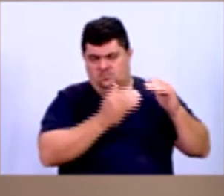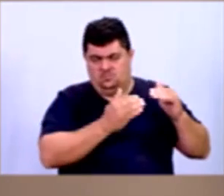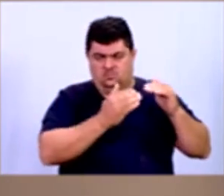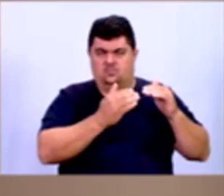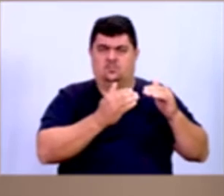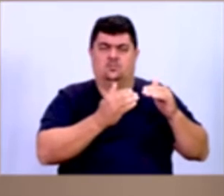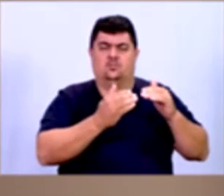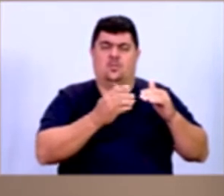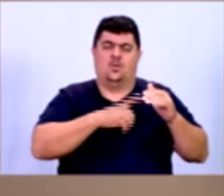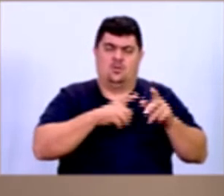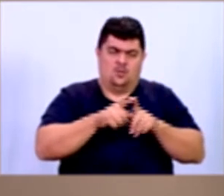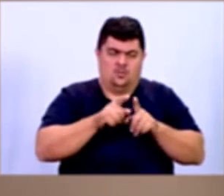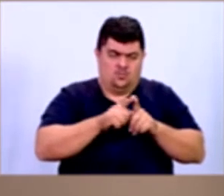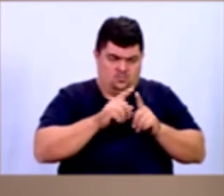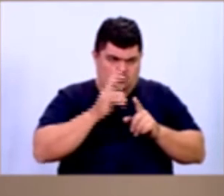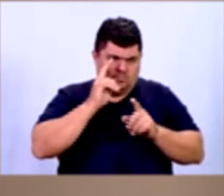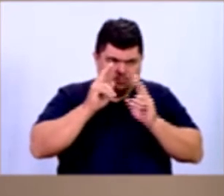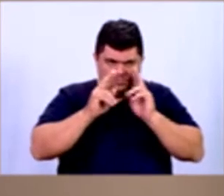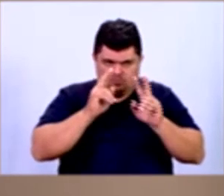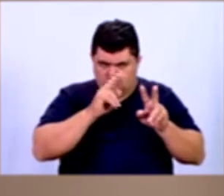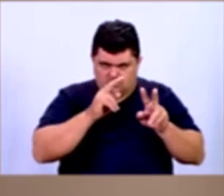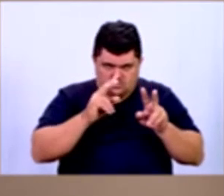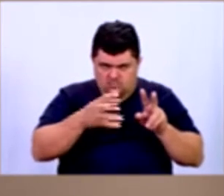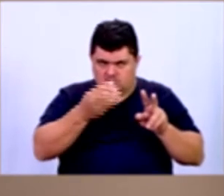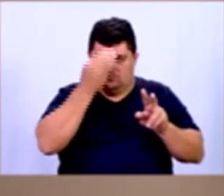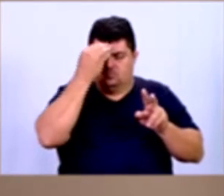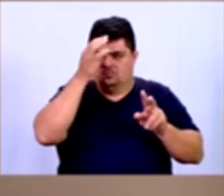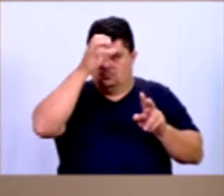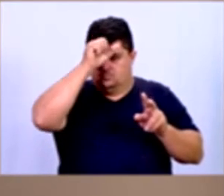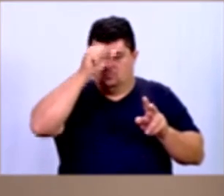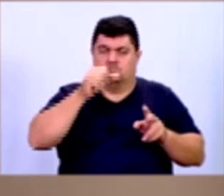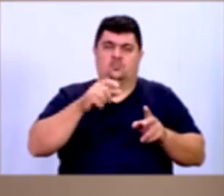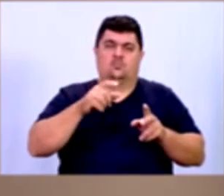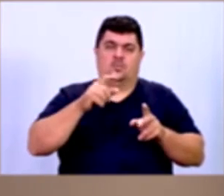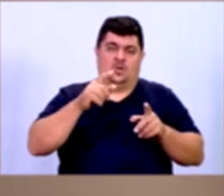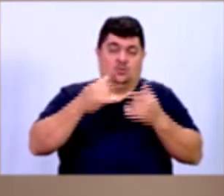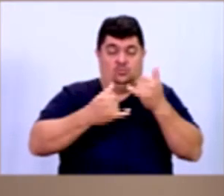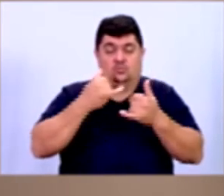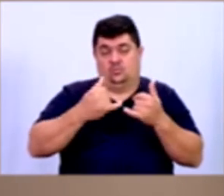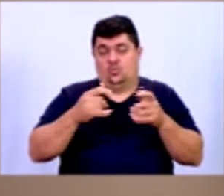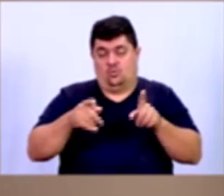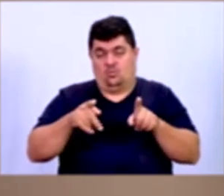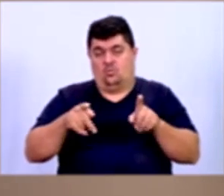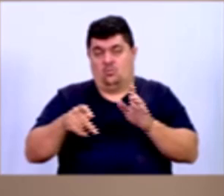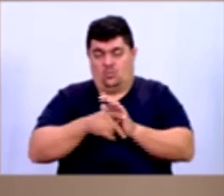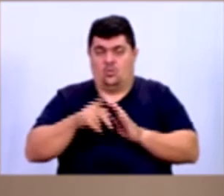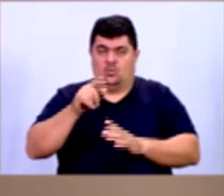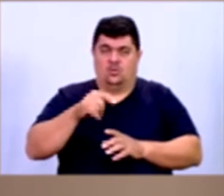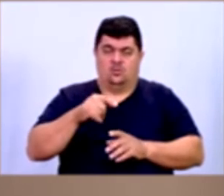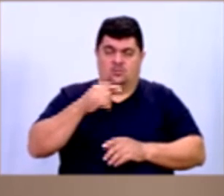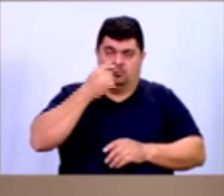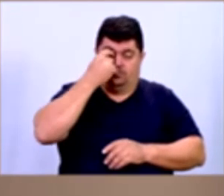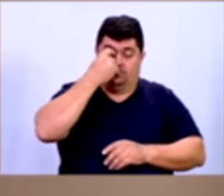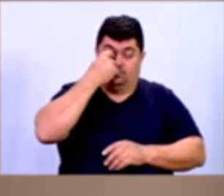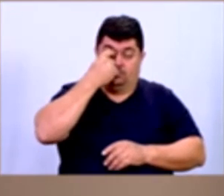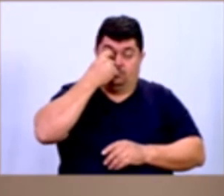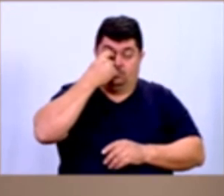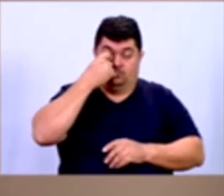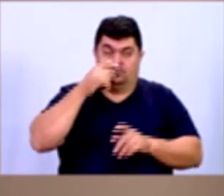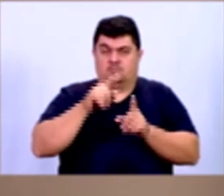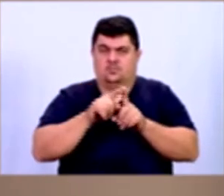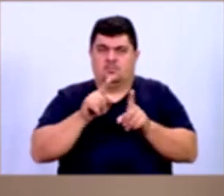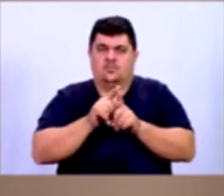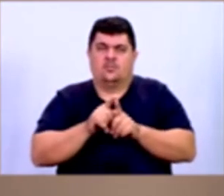espaço para aprender, para ter postura diante de uma situação diversa. Para isso o jogo serve. Essa atitude, ela é uma atitude também para